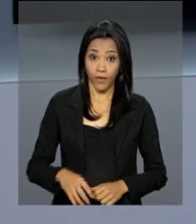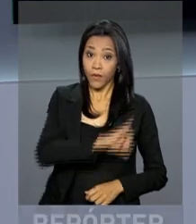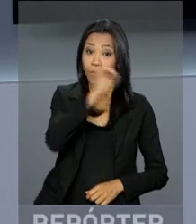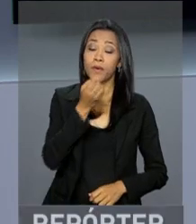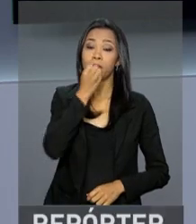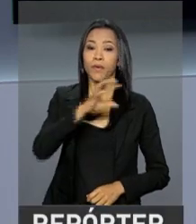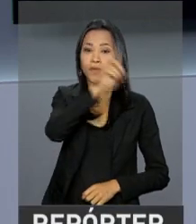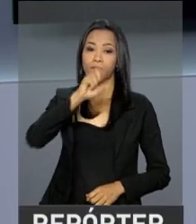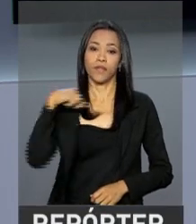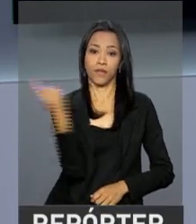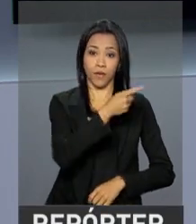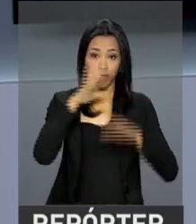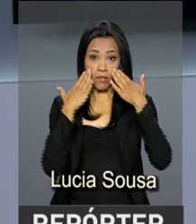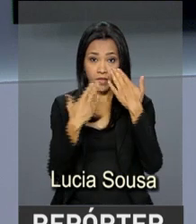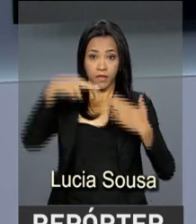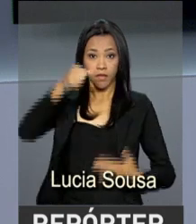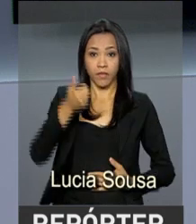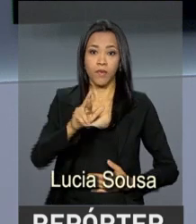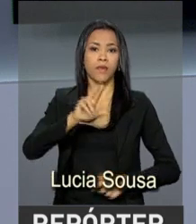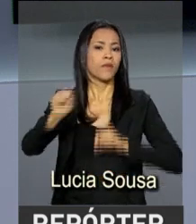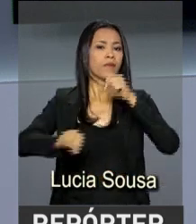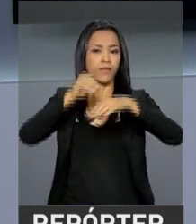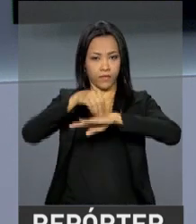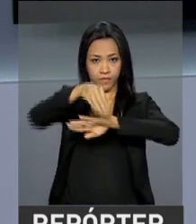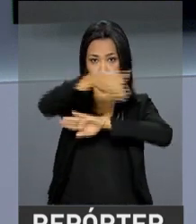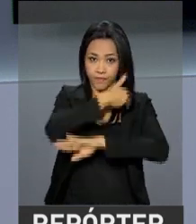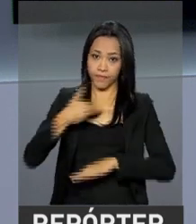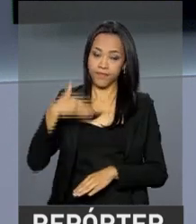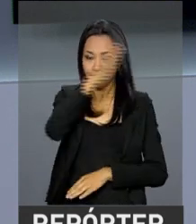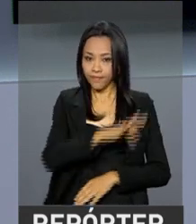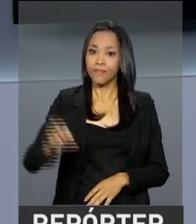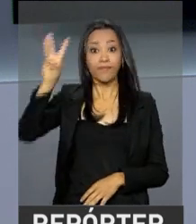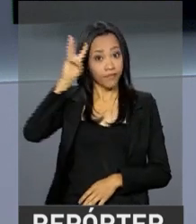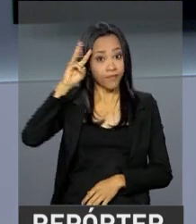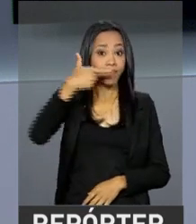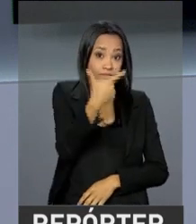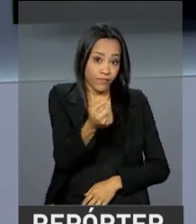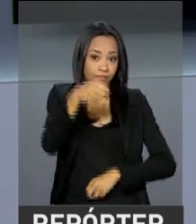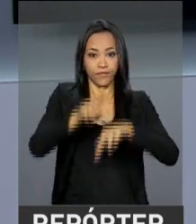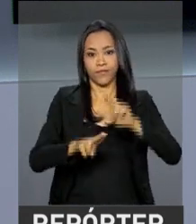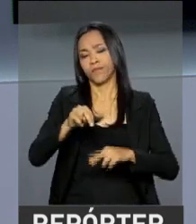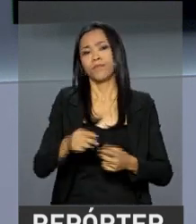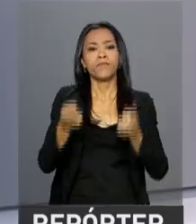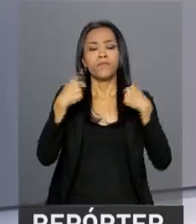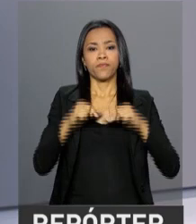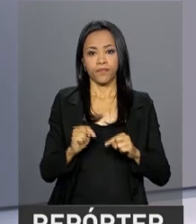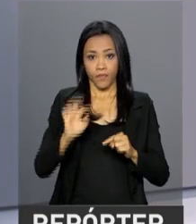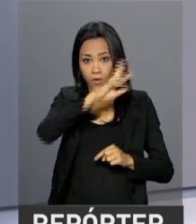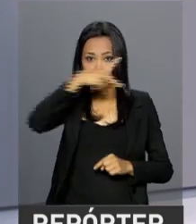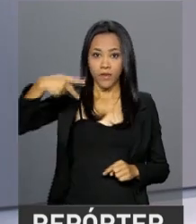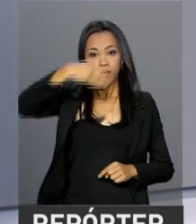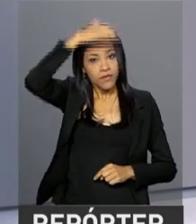Olá bom dia estamos no ar com o repórter NBR as notícias do Governo Federal desta terça-feira 20 de junho o